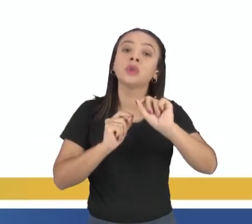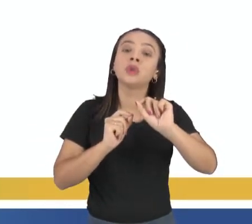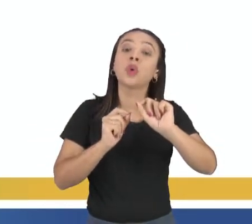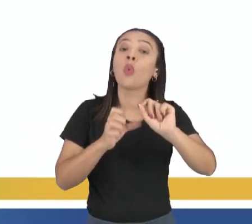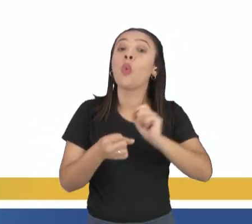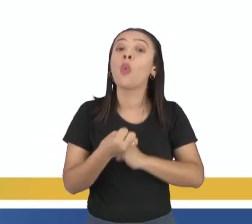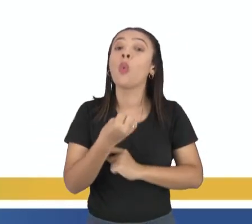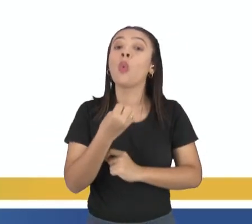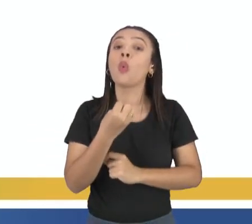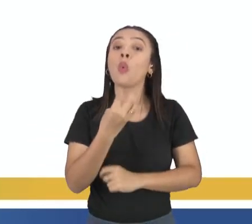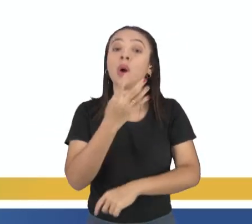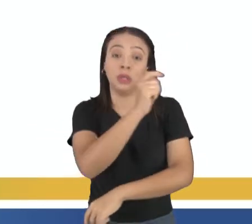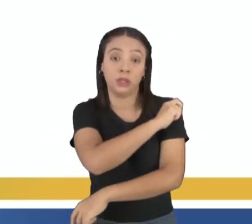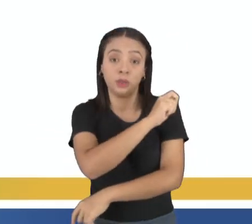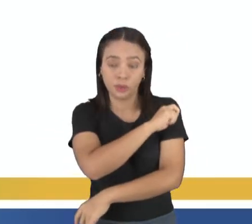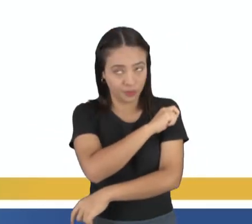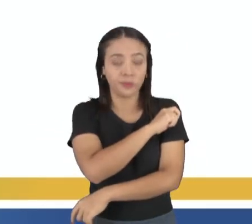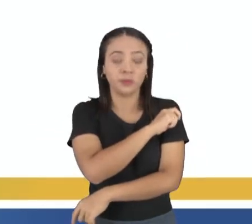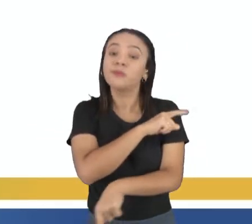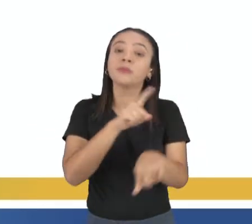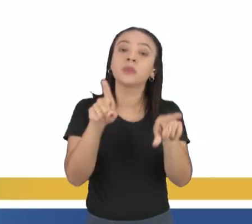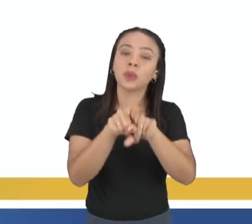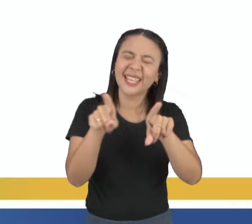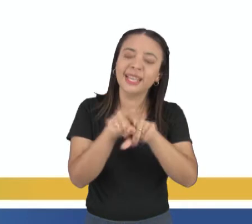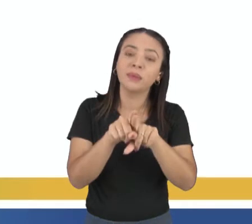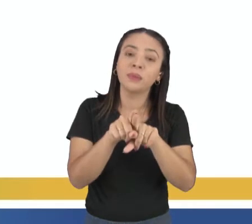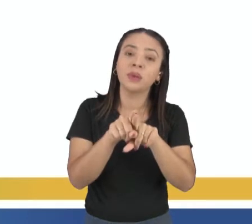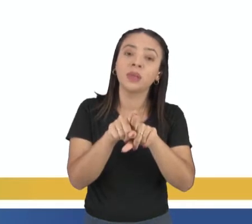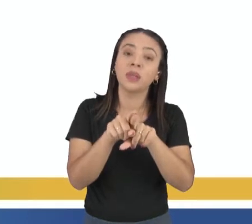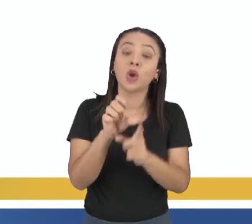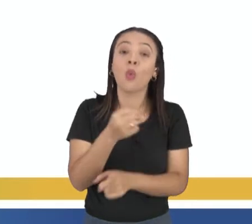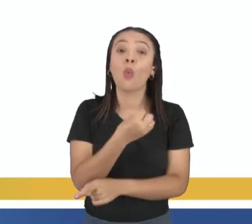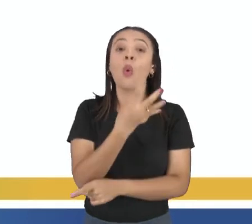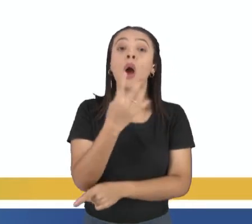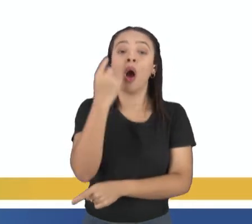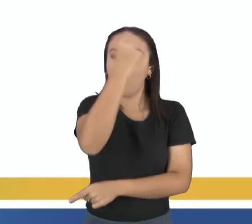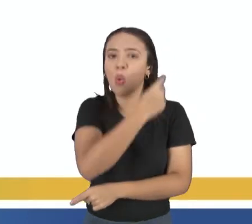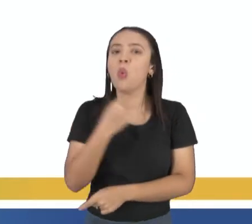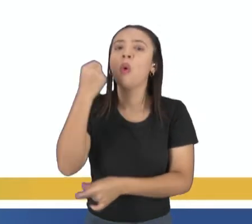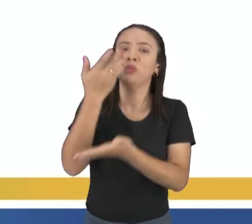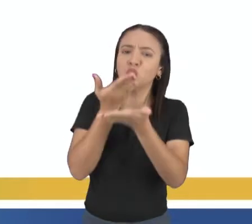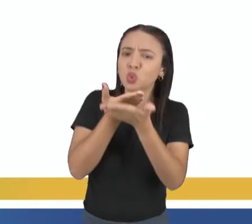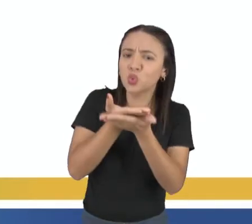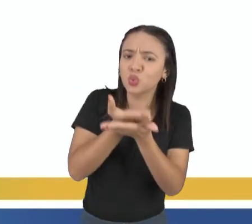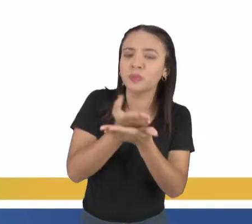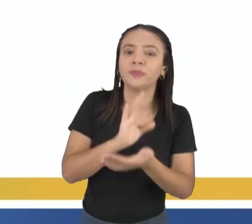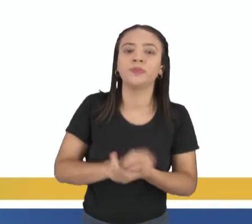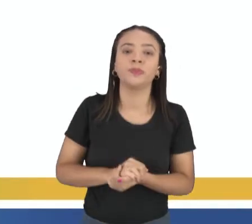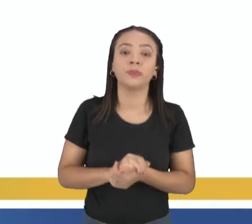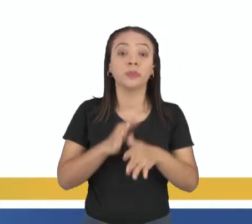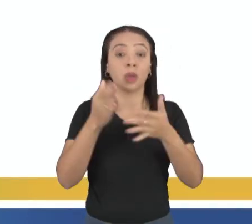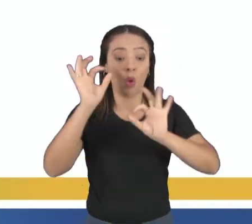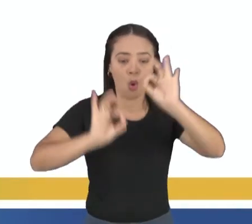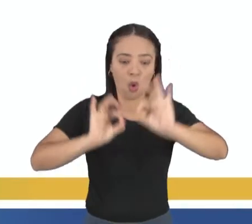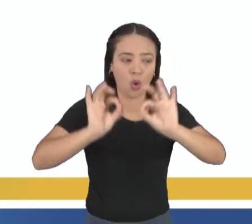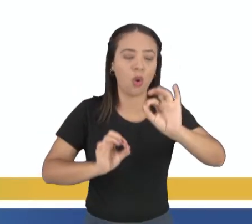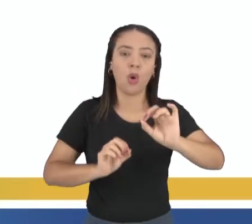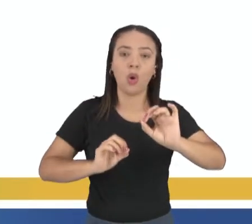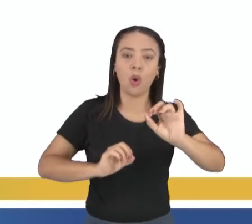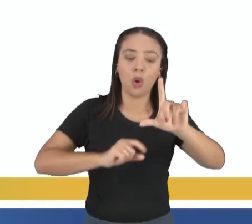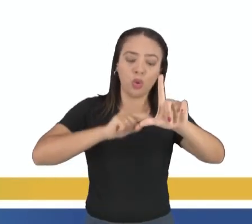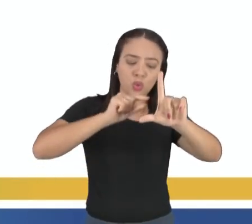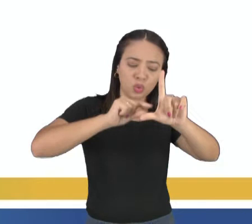a quantidade de alunos por intervalo de estudo. E eu quero fazer um gráfico de colunas,